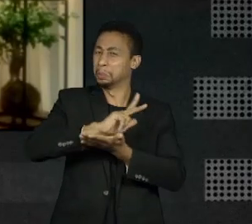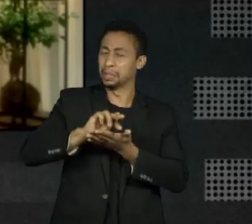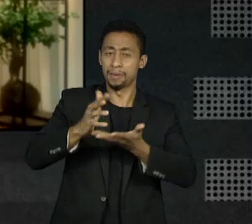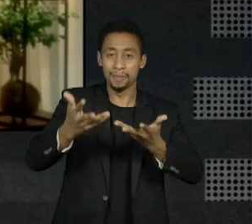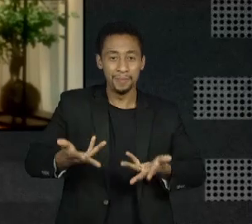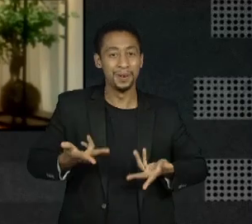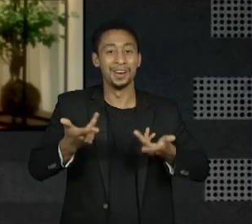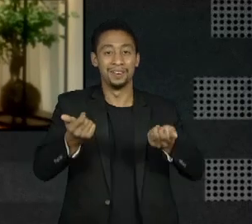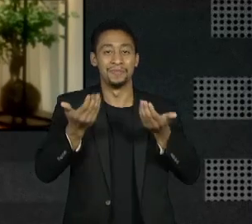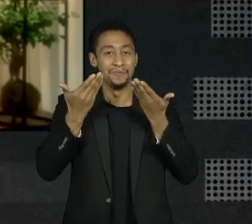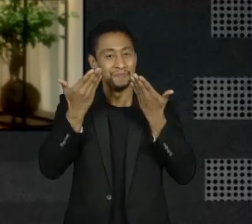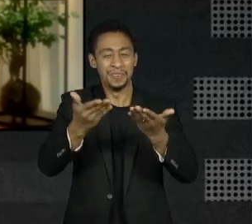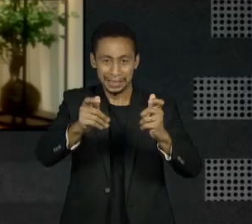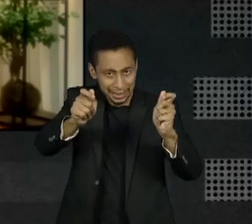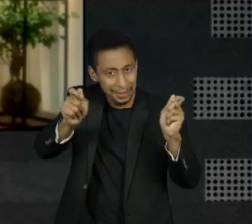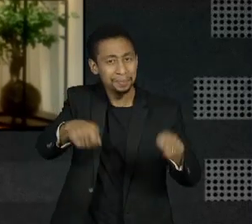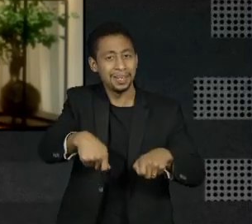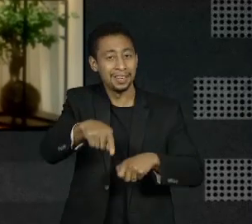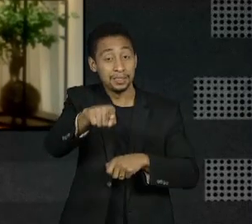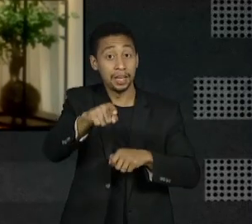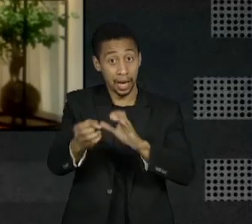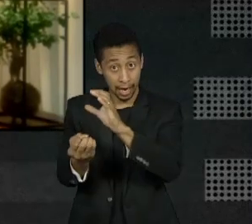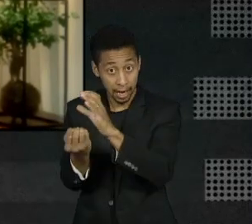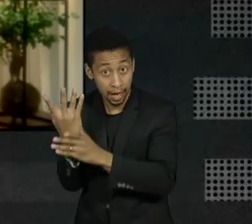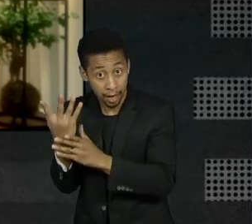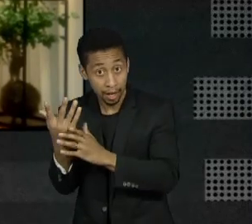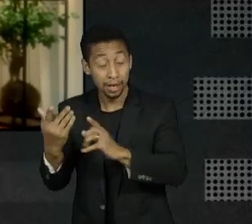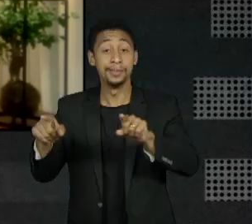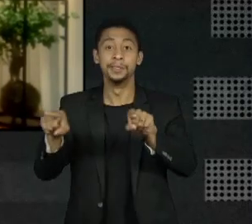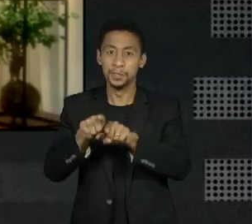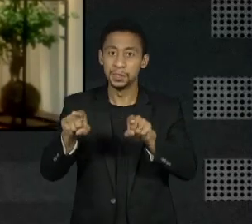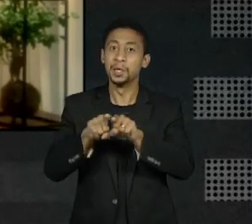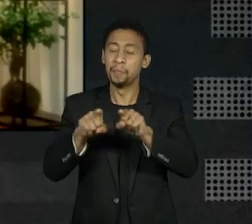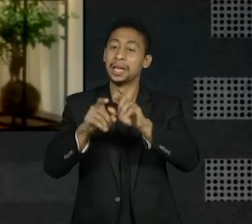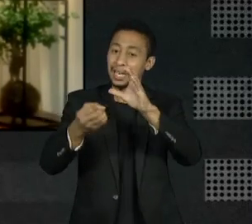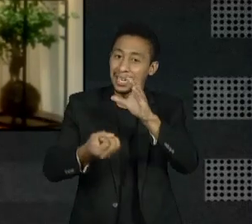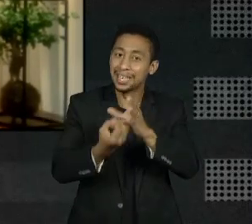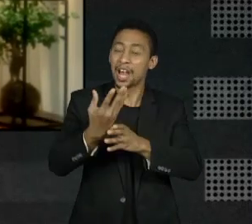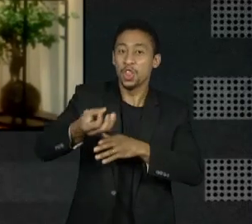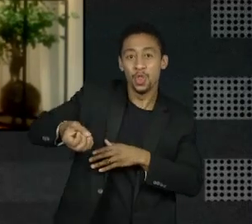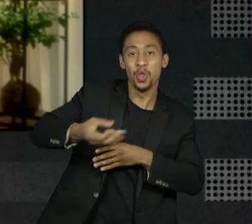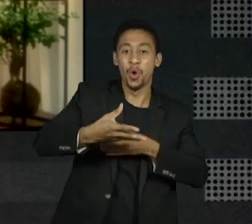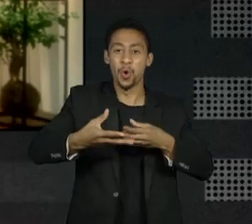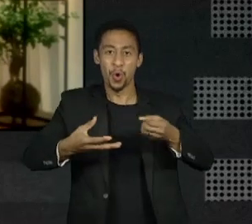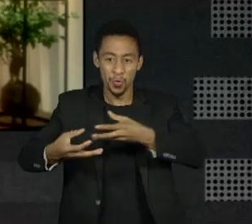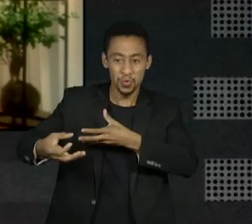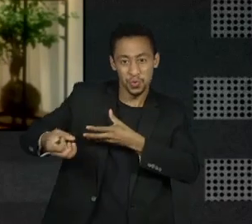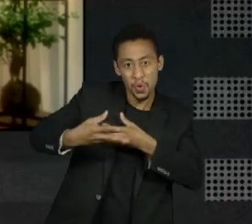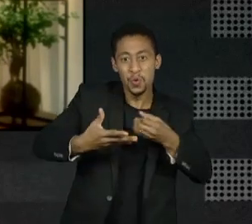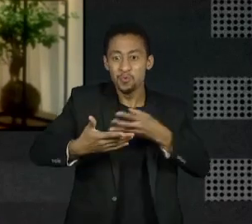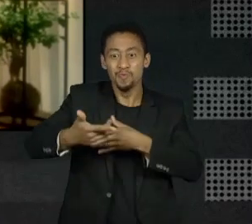maravilha, né, que é capaz não só da criação, mas da recriação e da recriação. Maurício